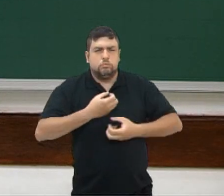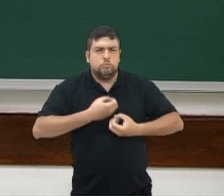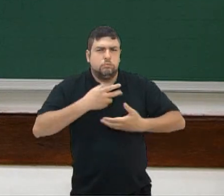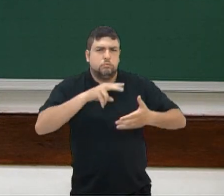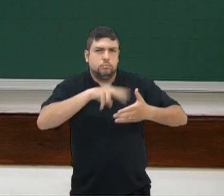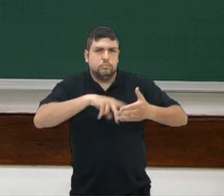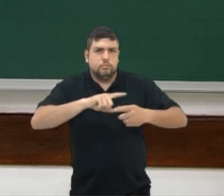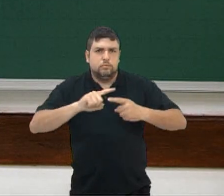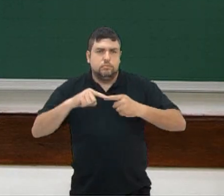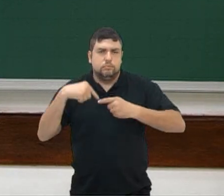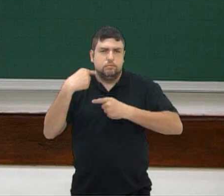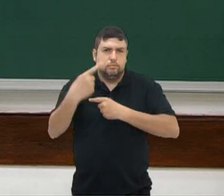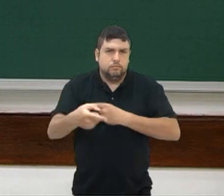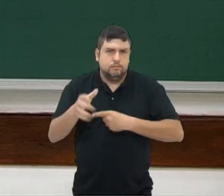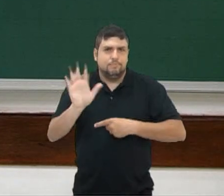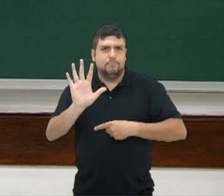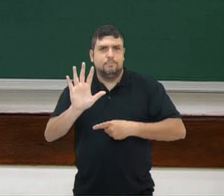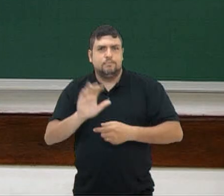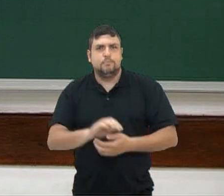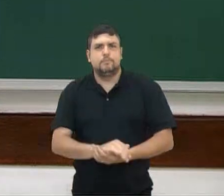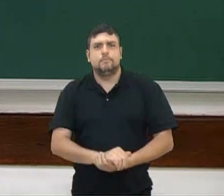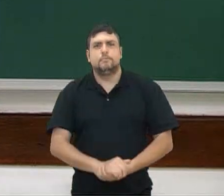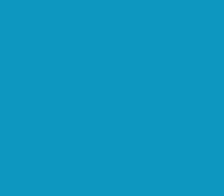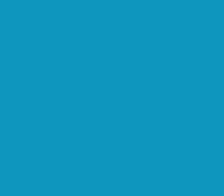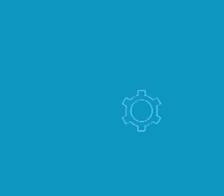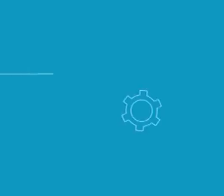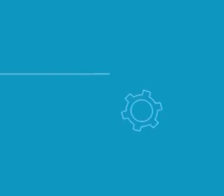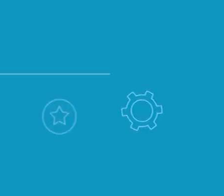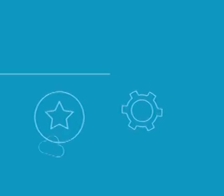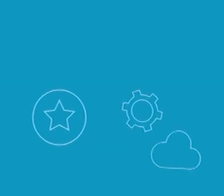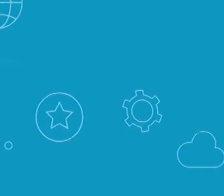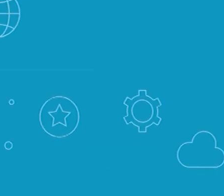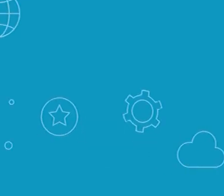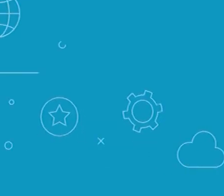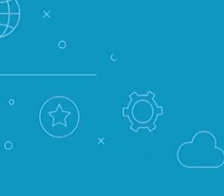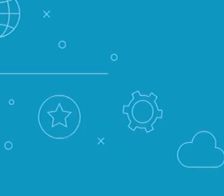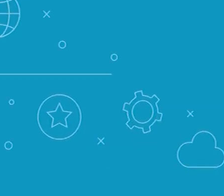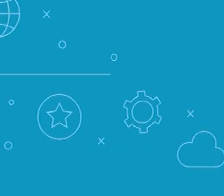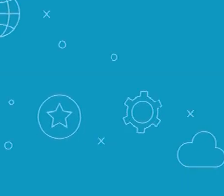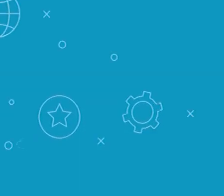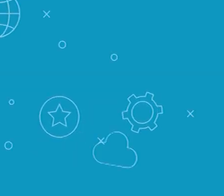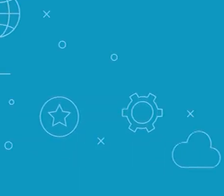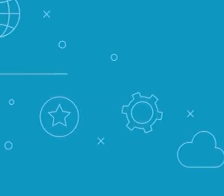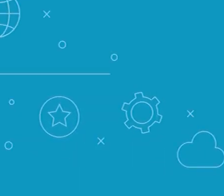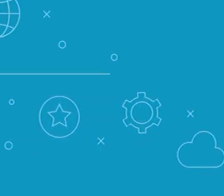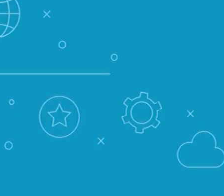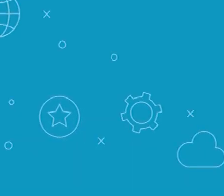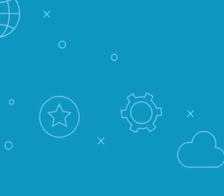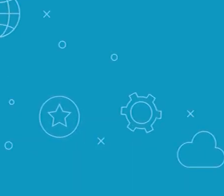e até a próxima.